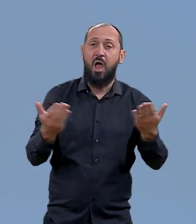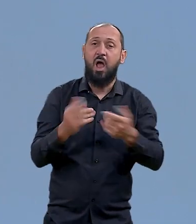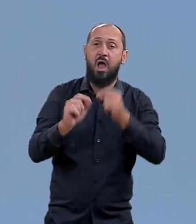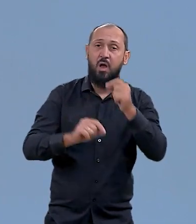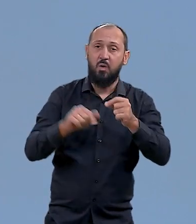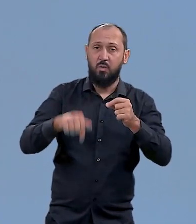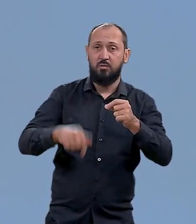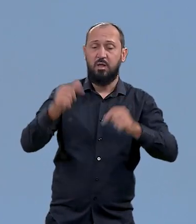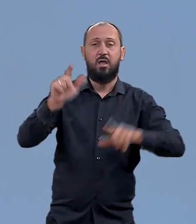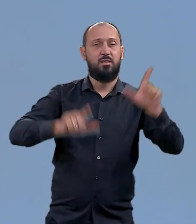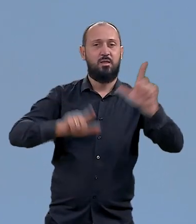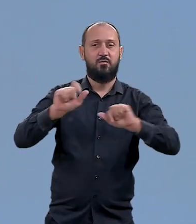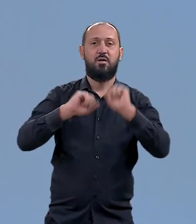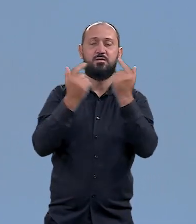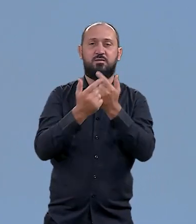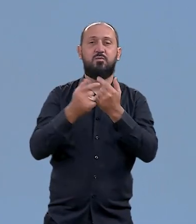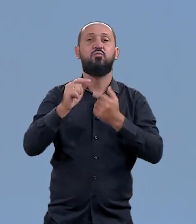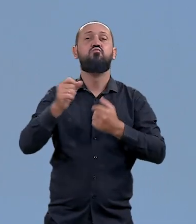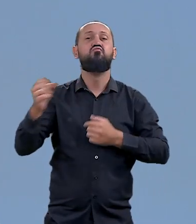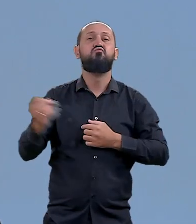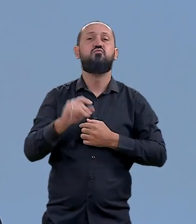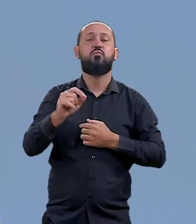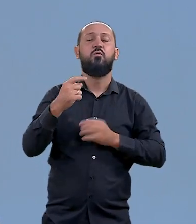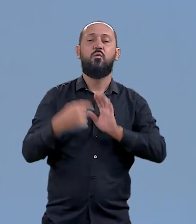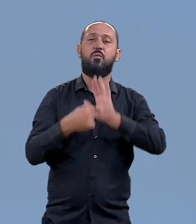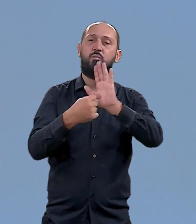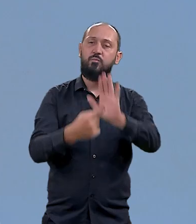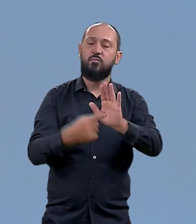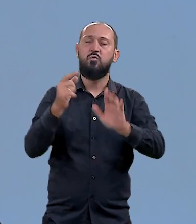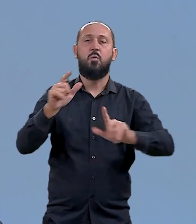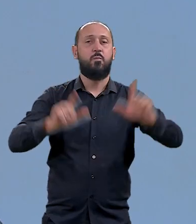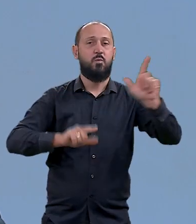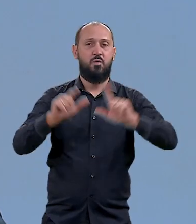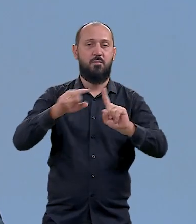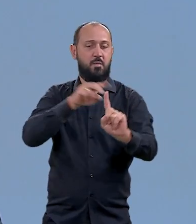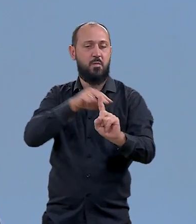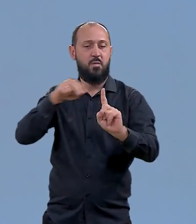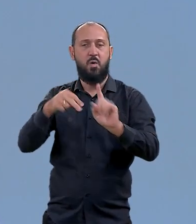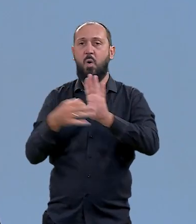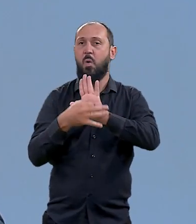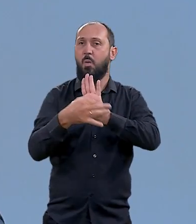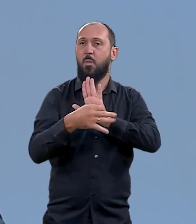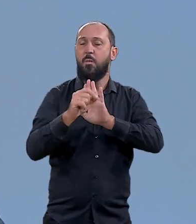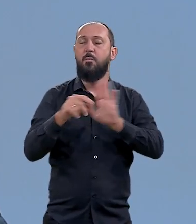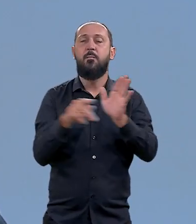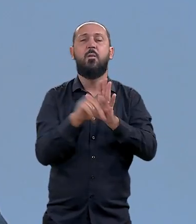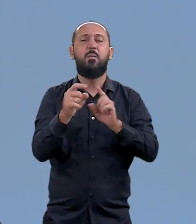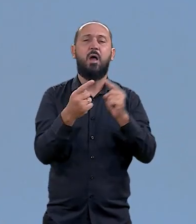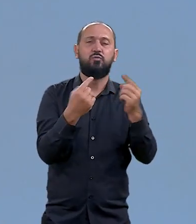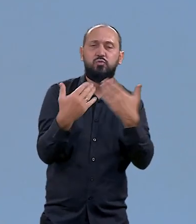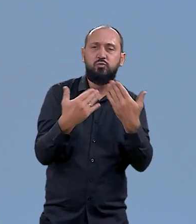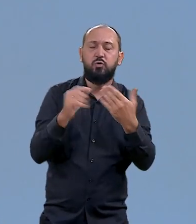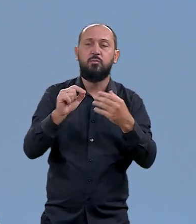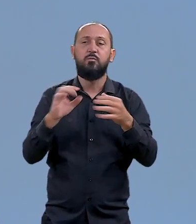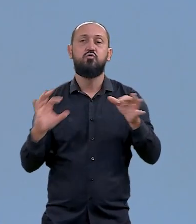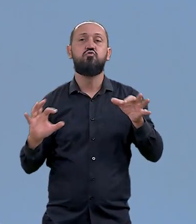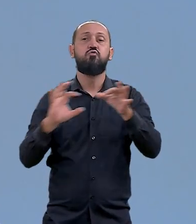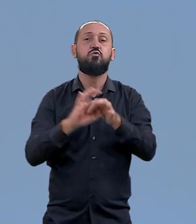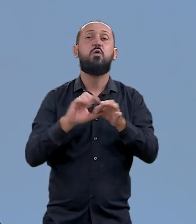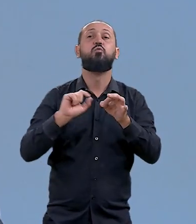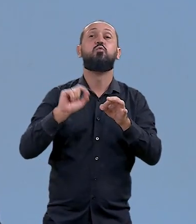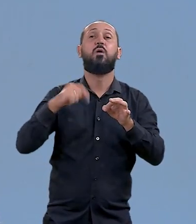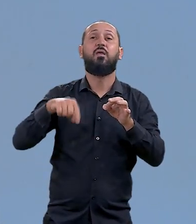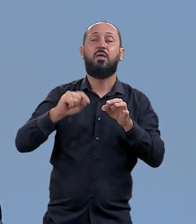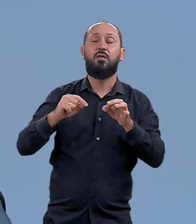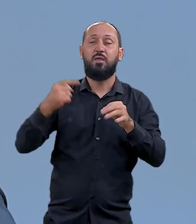Muito bem, começa a partir de agora aqui na TV Assembleia mais uma edição do Ponto de Vista, programa dedicado às discussões sobre